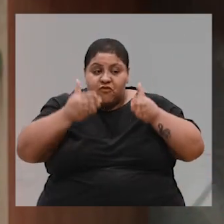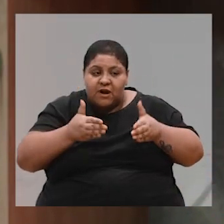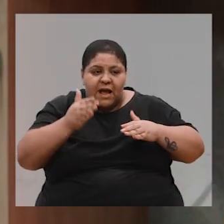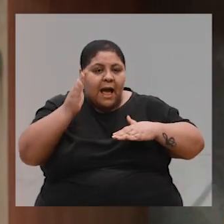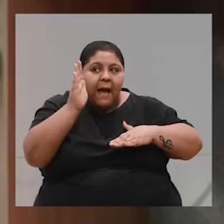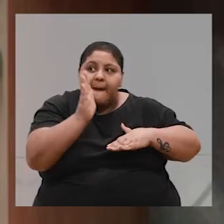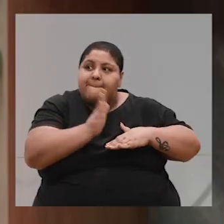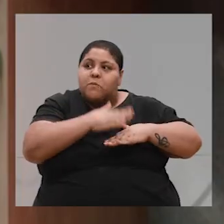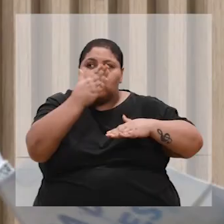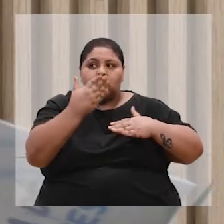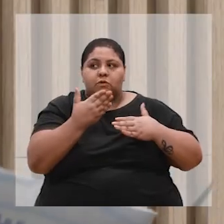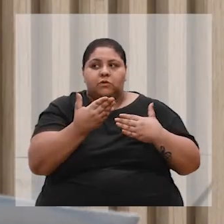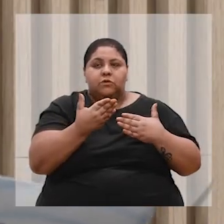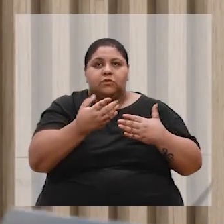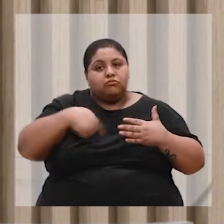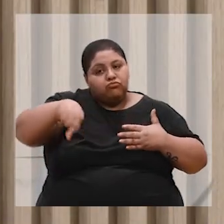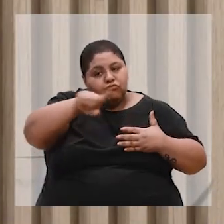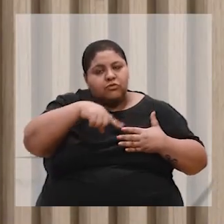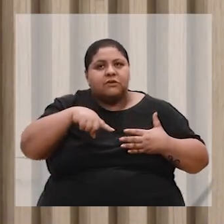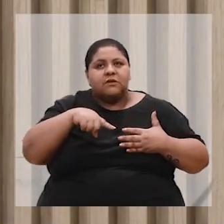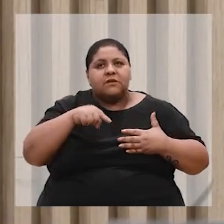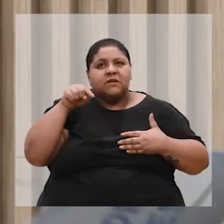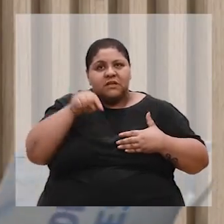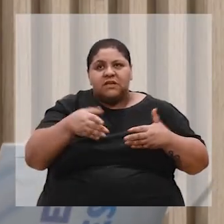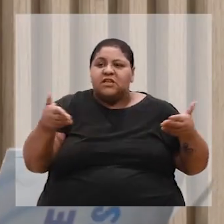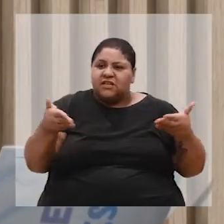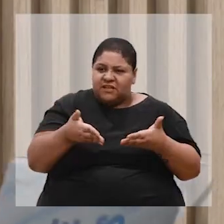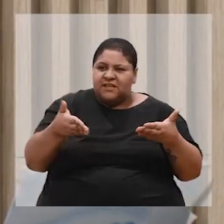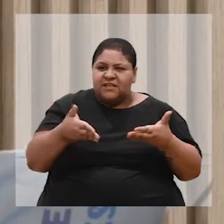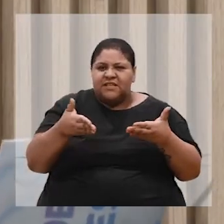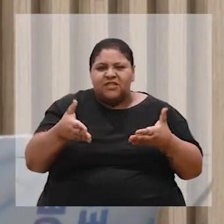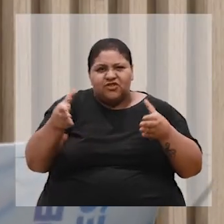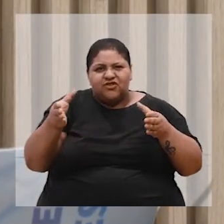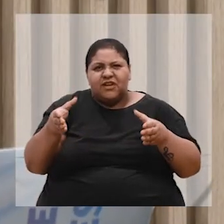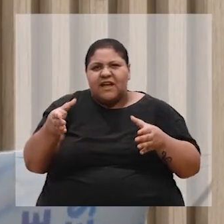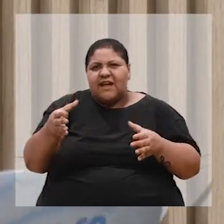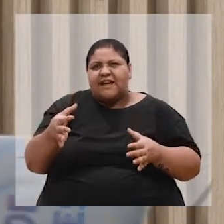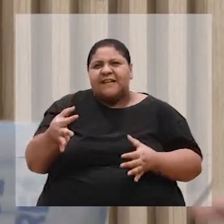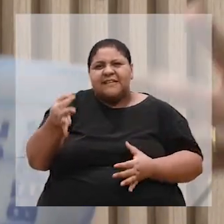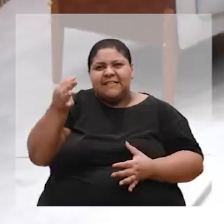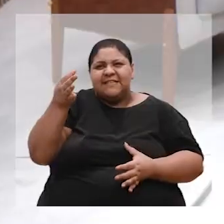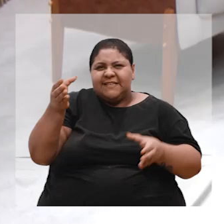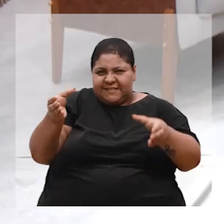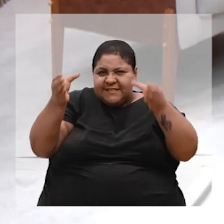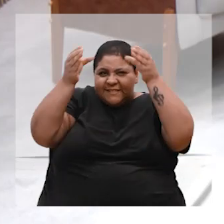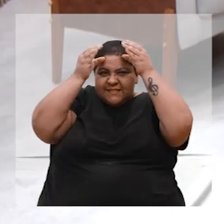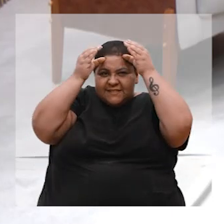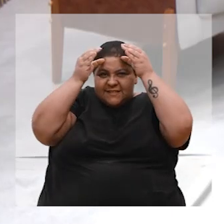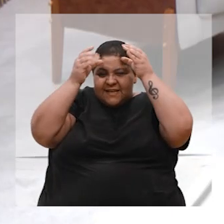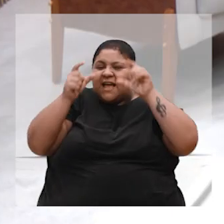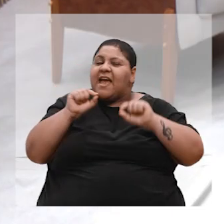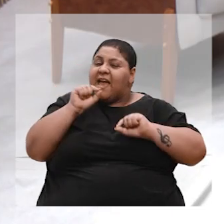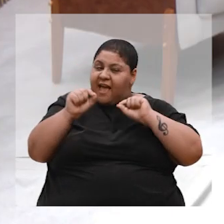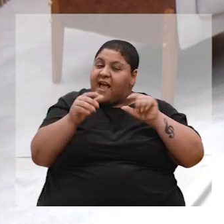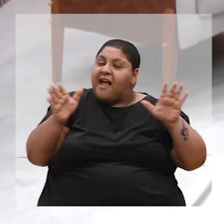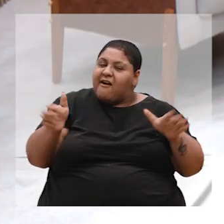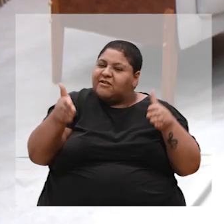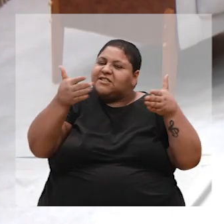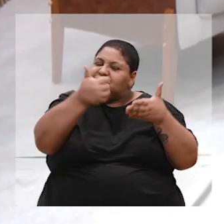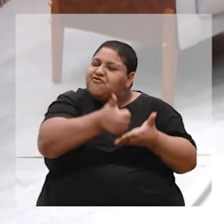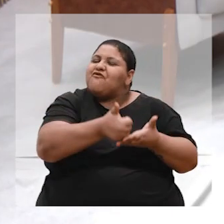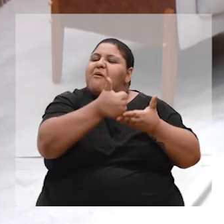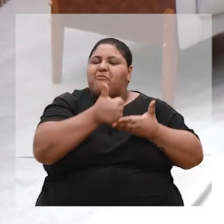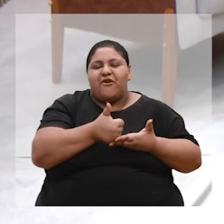dedicar a ser mais do que nós fomos, ser mais do que nós somos. Ela isso já é sabedoria. Isso é uma grande sabedoria. Incentivo, né?